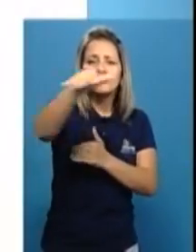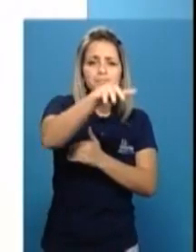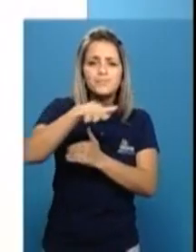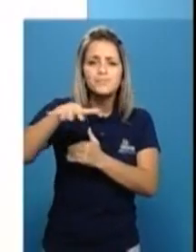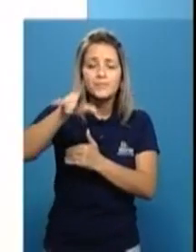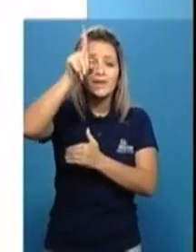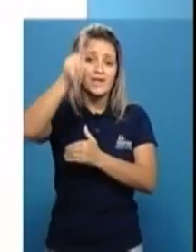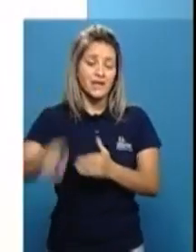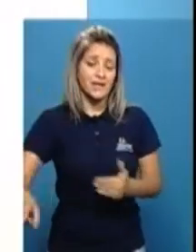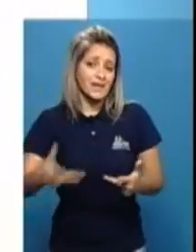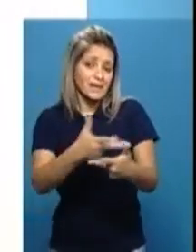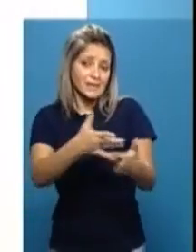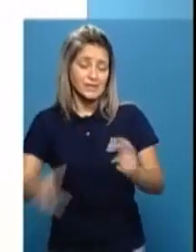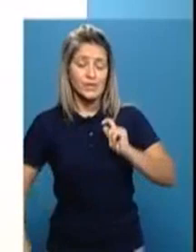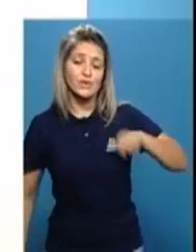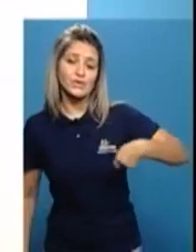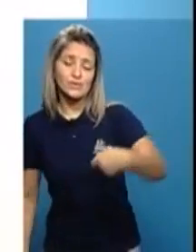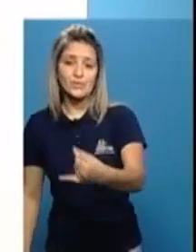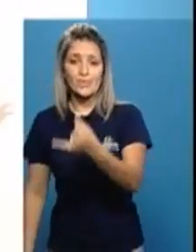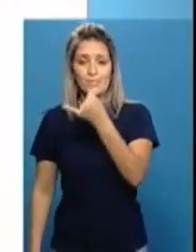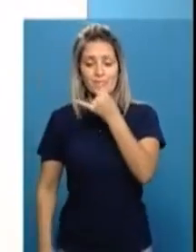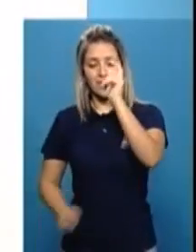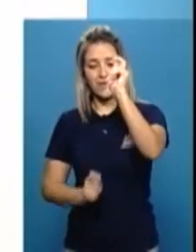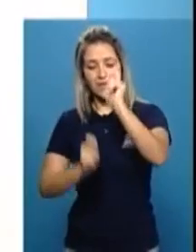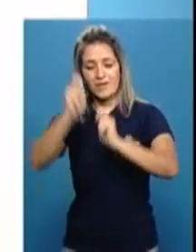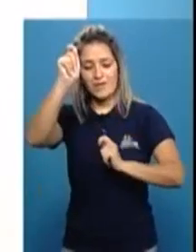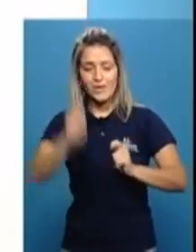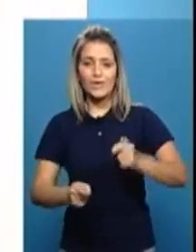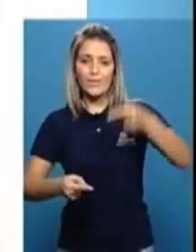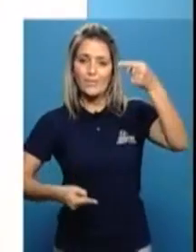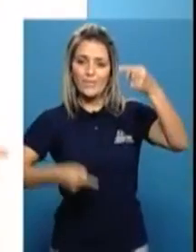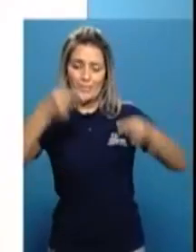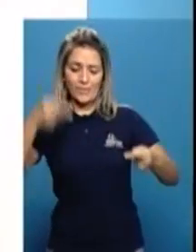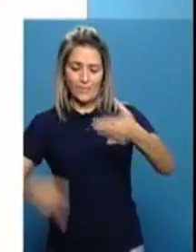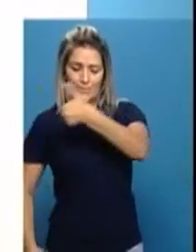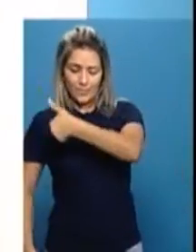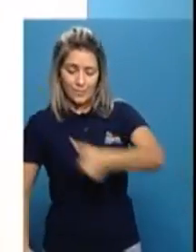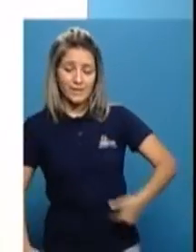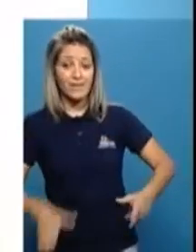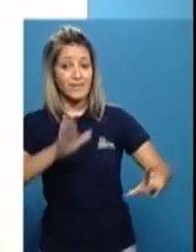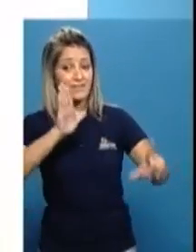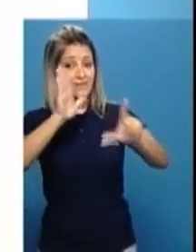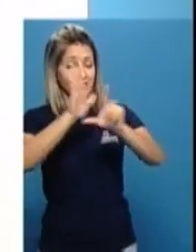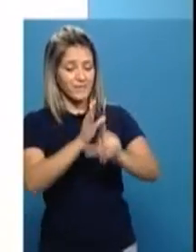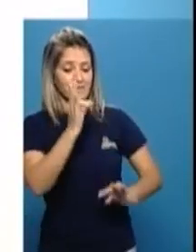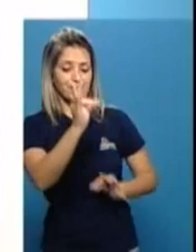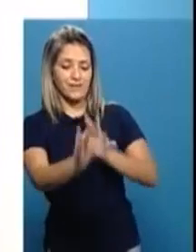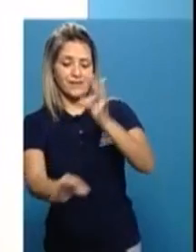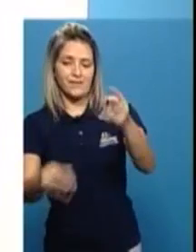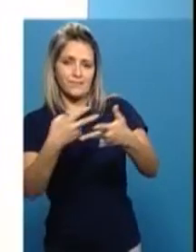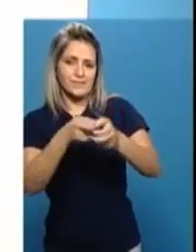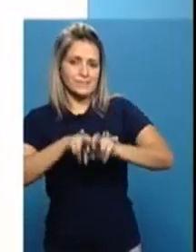influências de fatores relacionados à economia, à política, regulamentações, tecnologia e